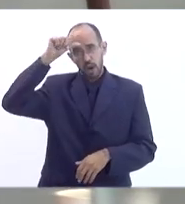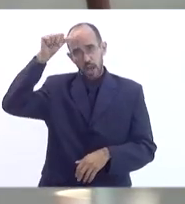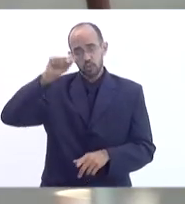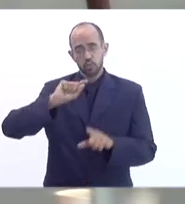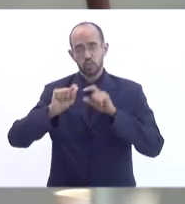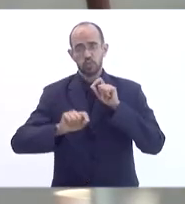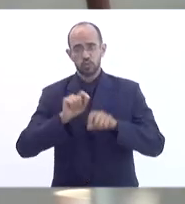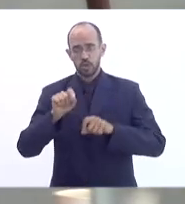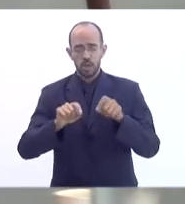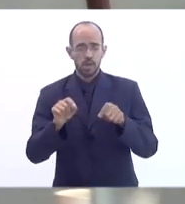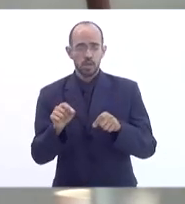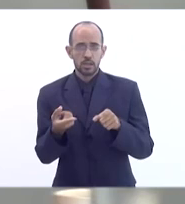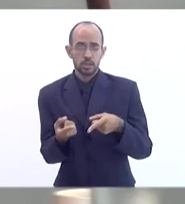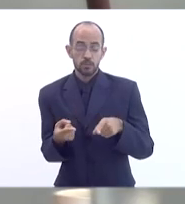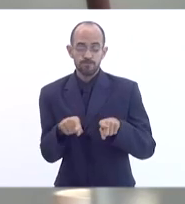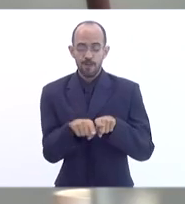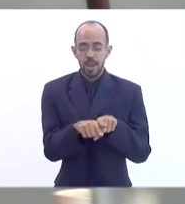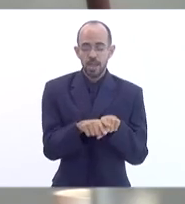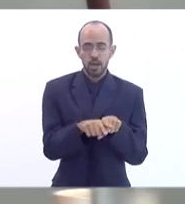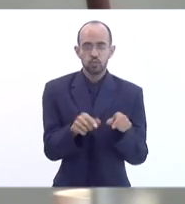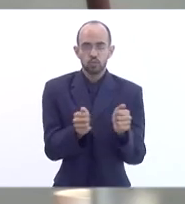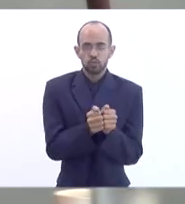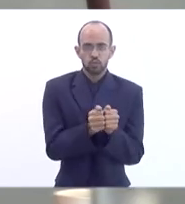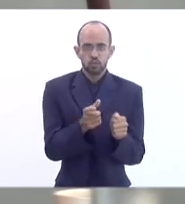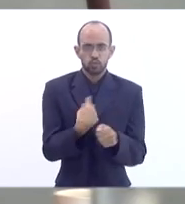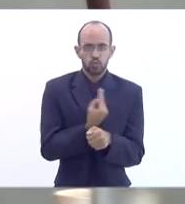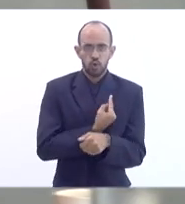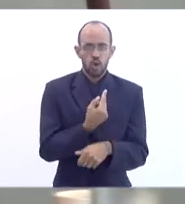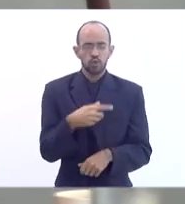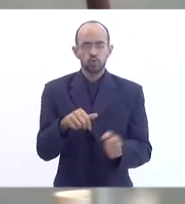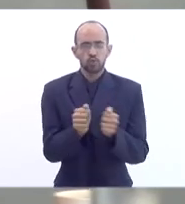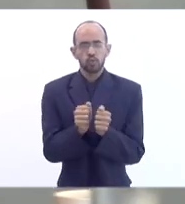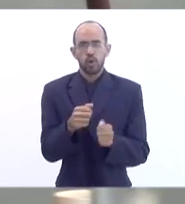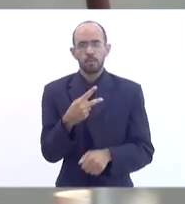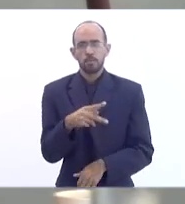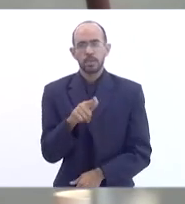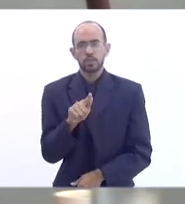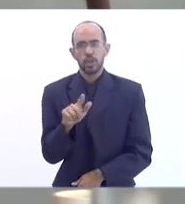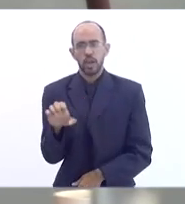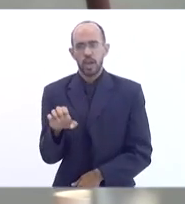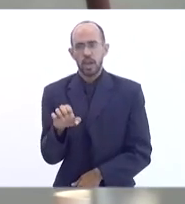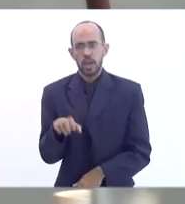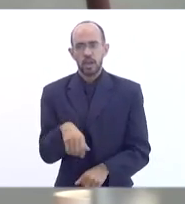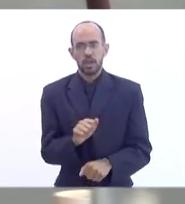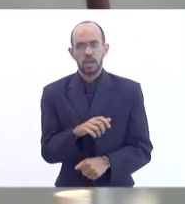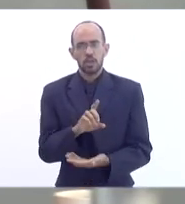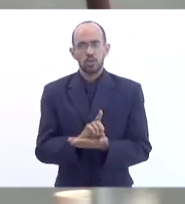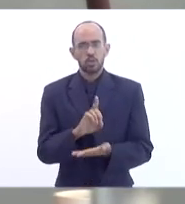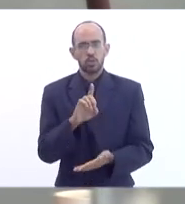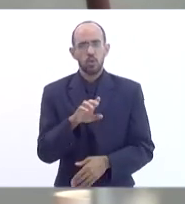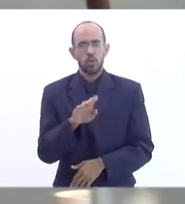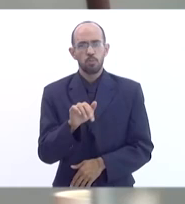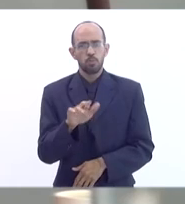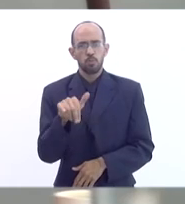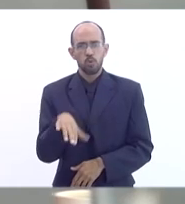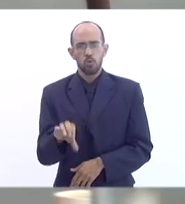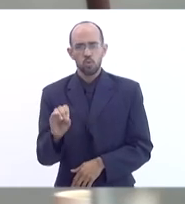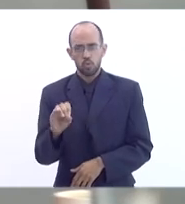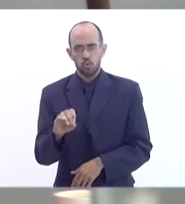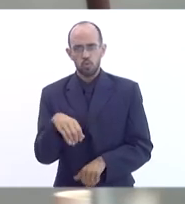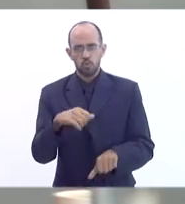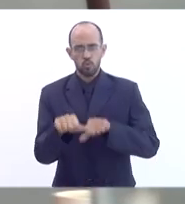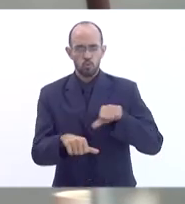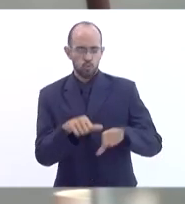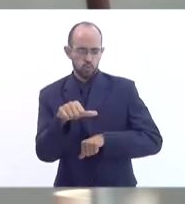um bom aliado nesse sentido junto com a pgr Dr Bruno B é sensivelmente